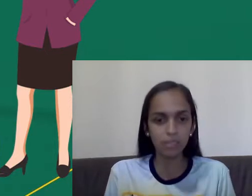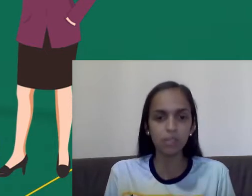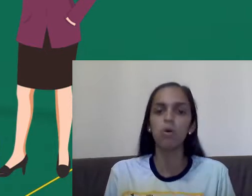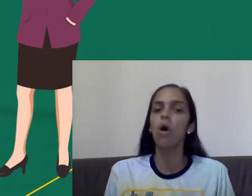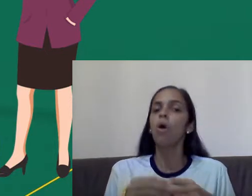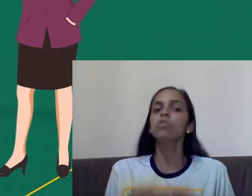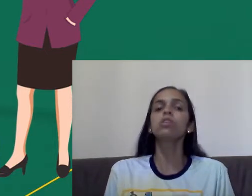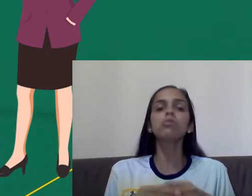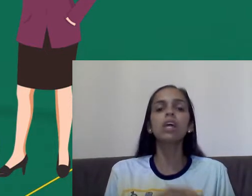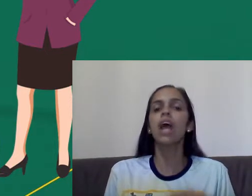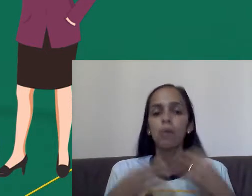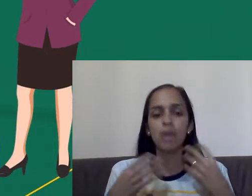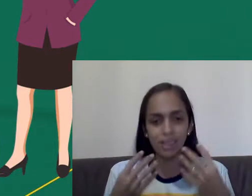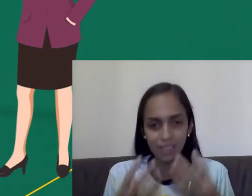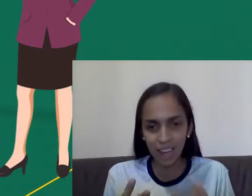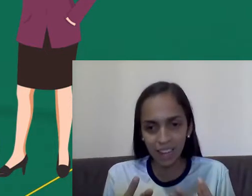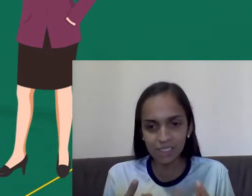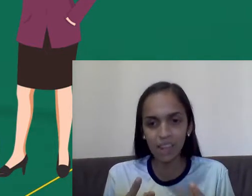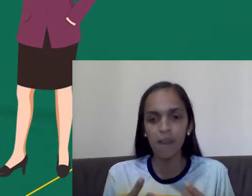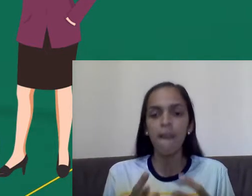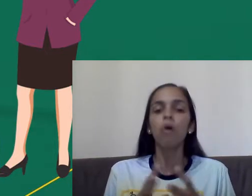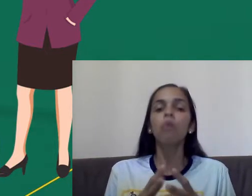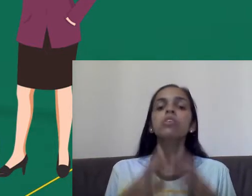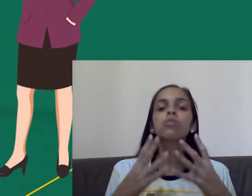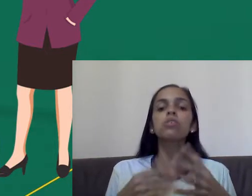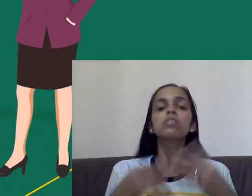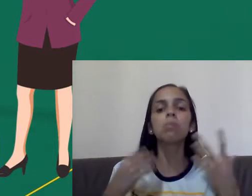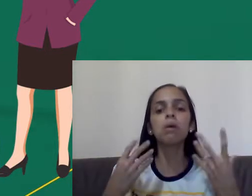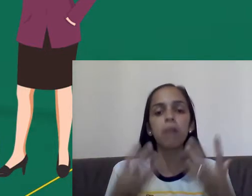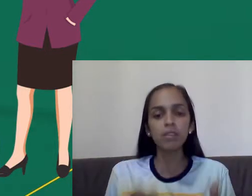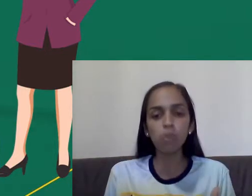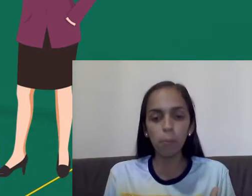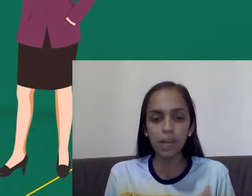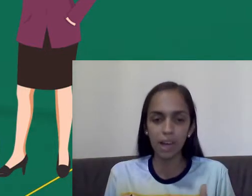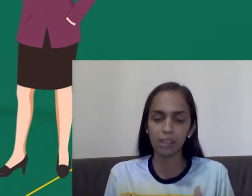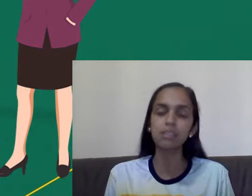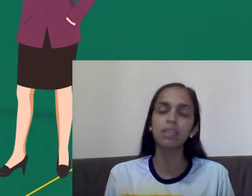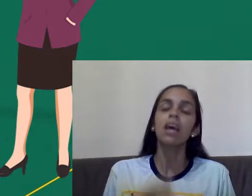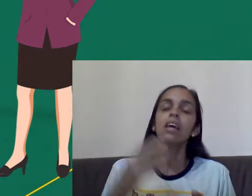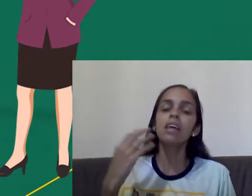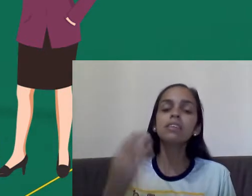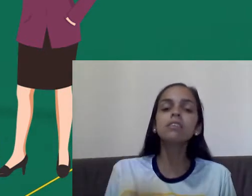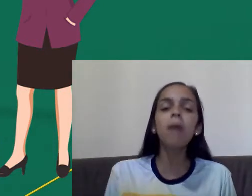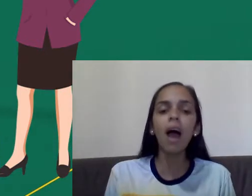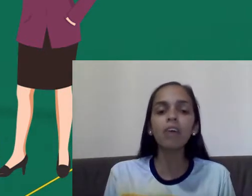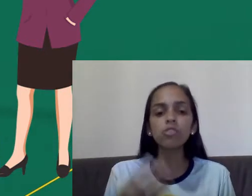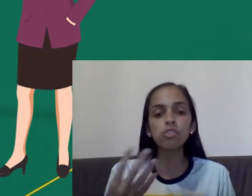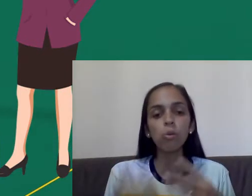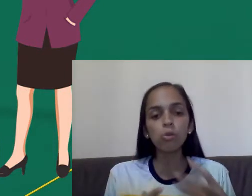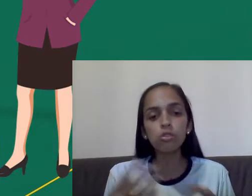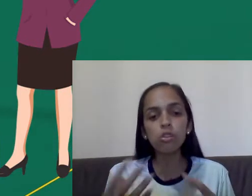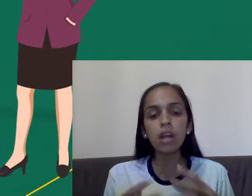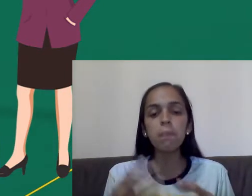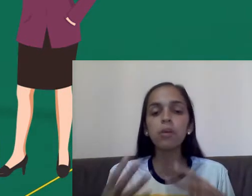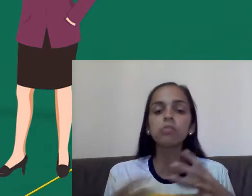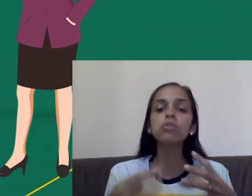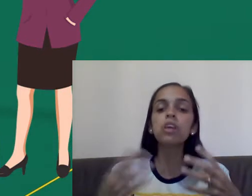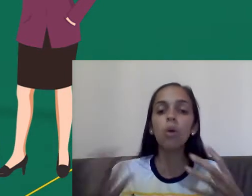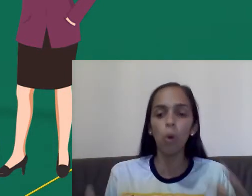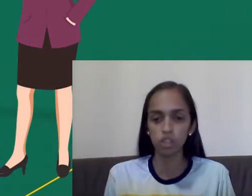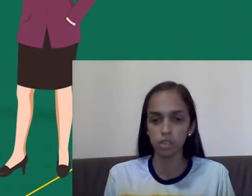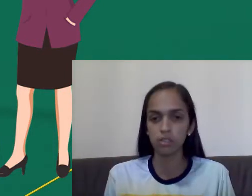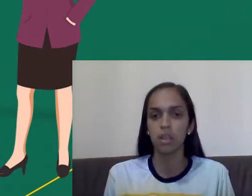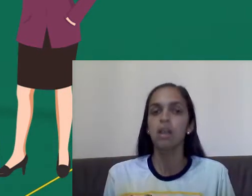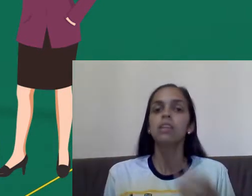saneamento básico, onde não tem água encanada, onde as coisas são bem mais complicadas. E esses barracos estão construídos ali próximo